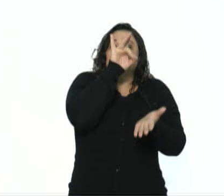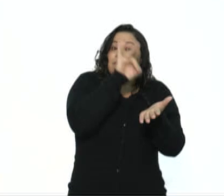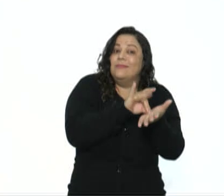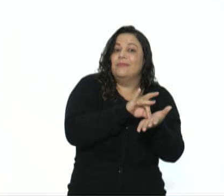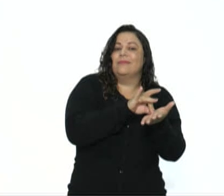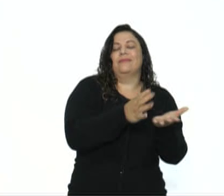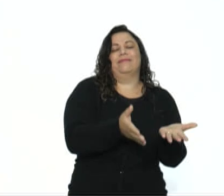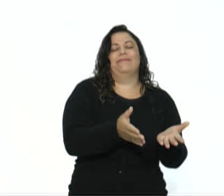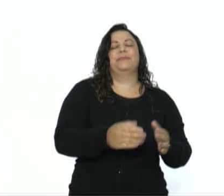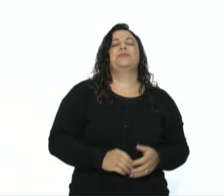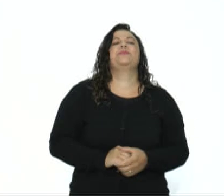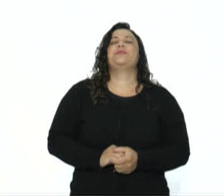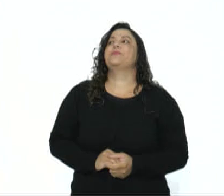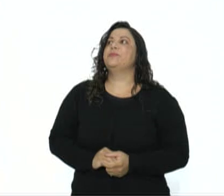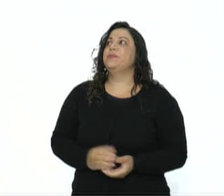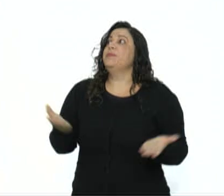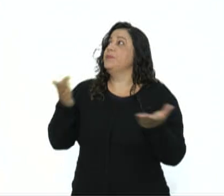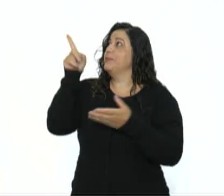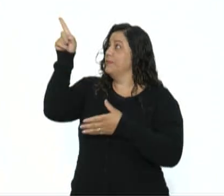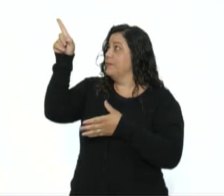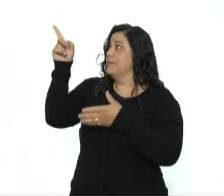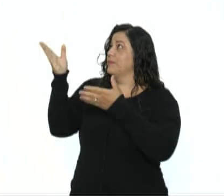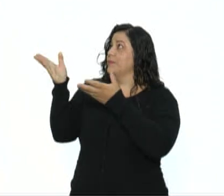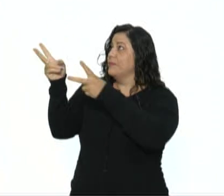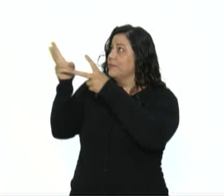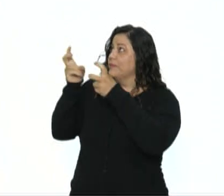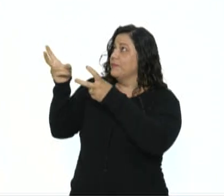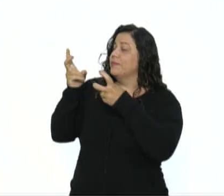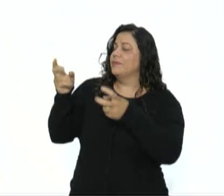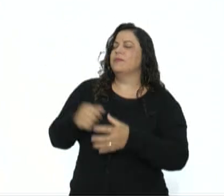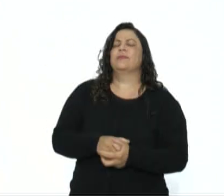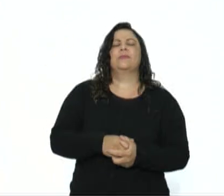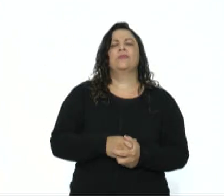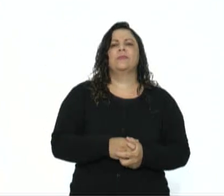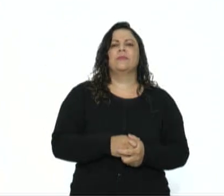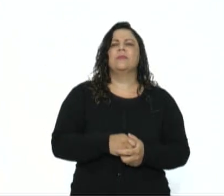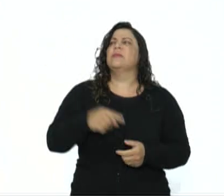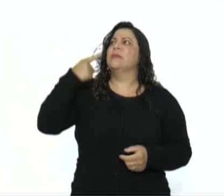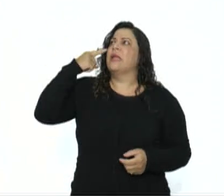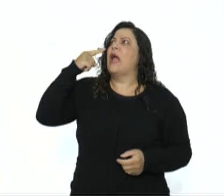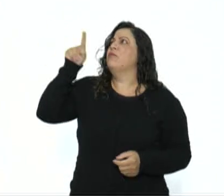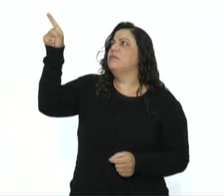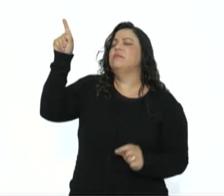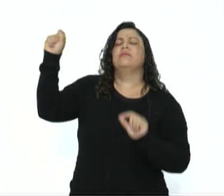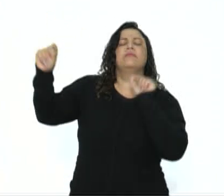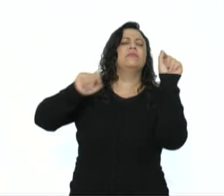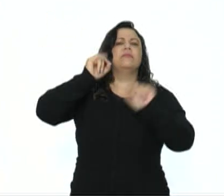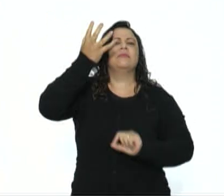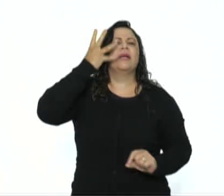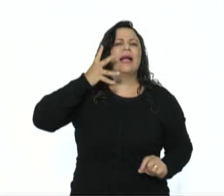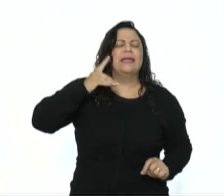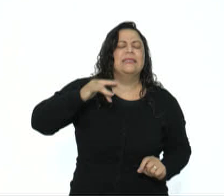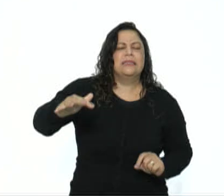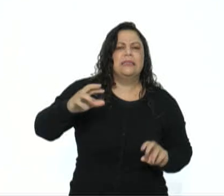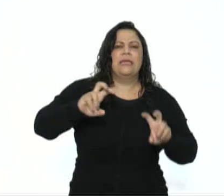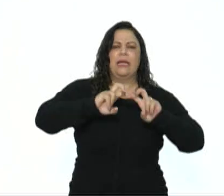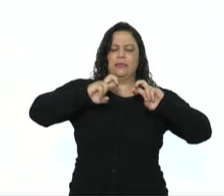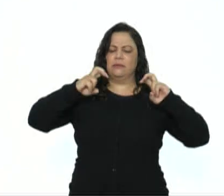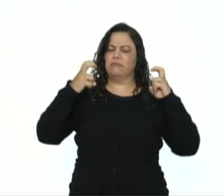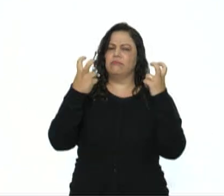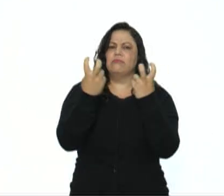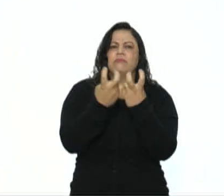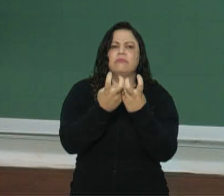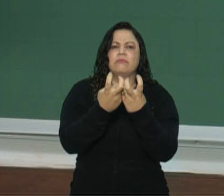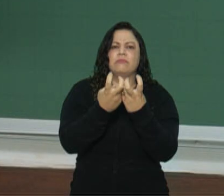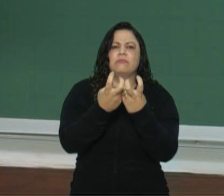tela, em que algumas crianças ali formam um círculo. O que vem à sua cabeça quando você pensa em